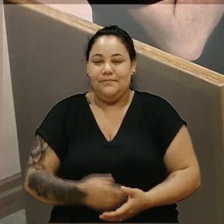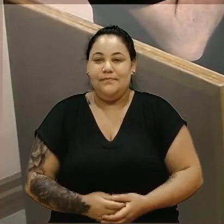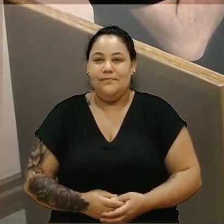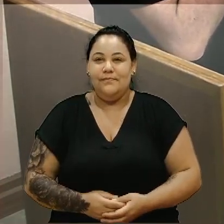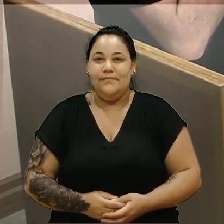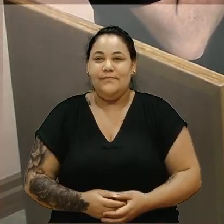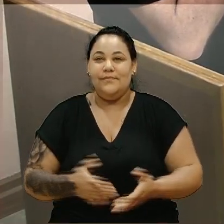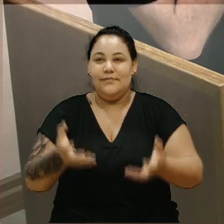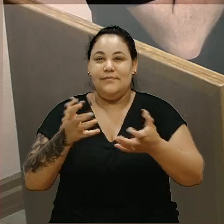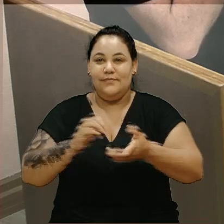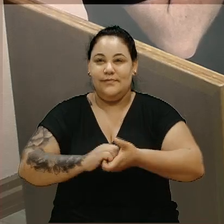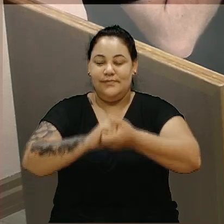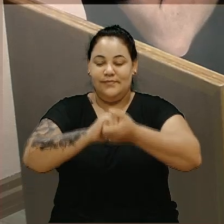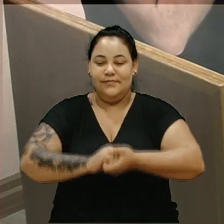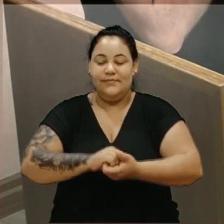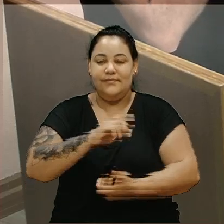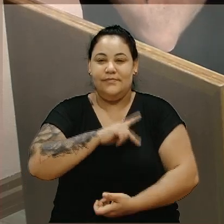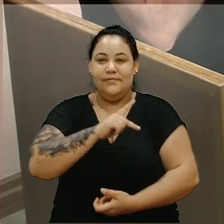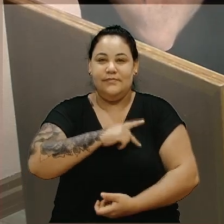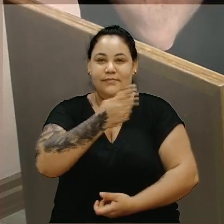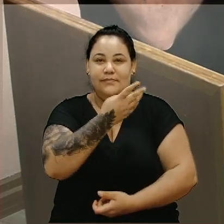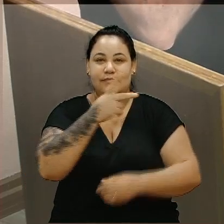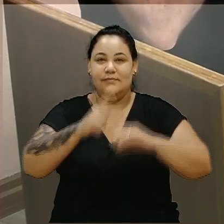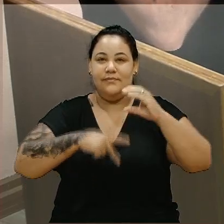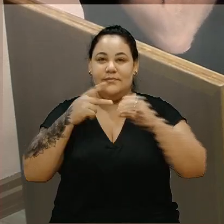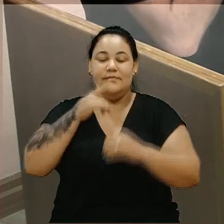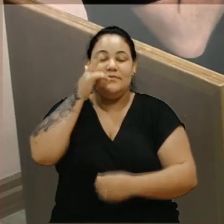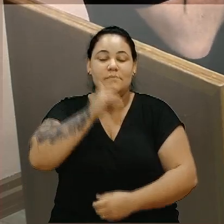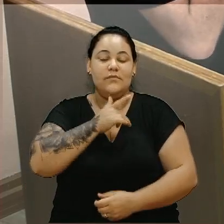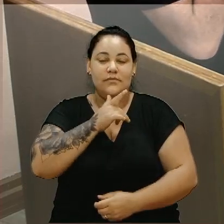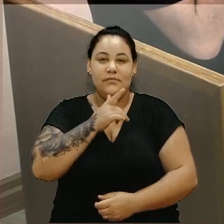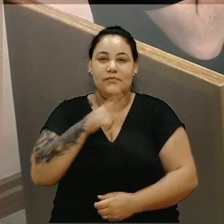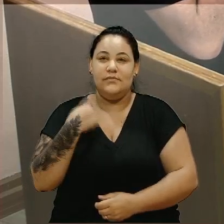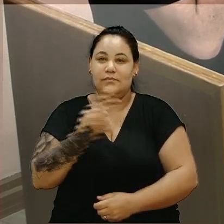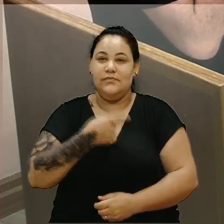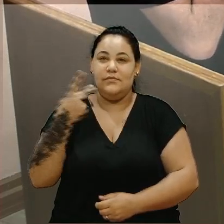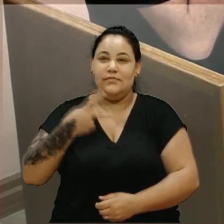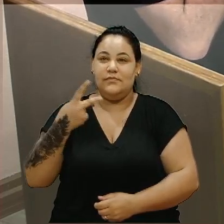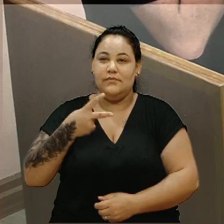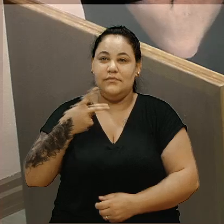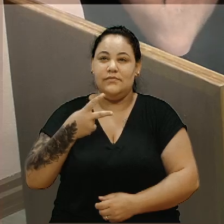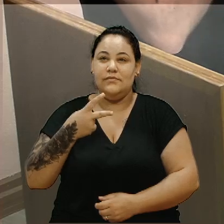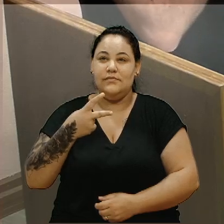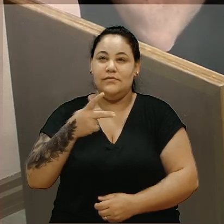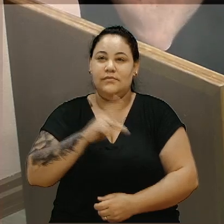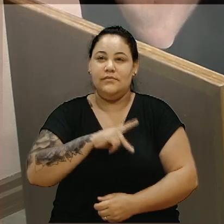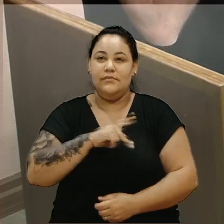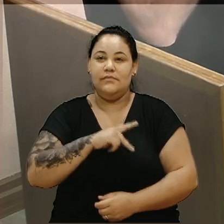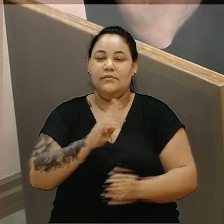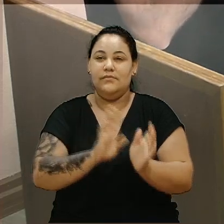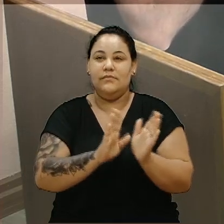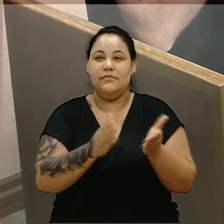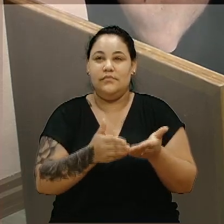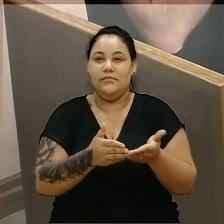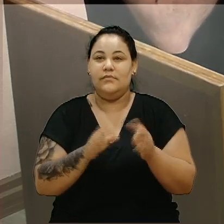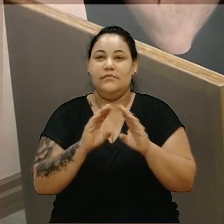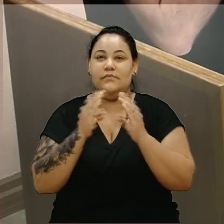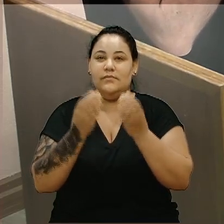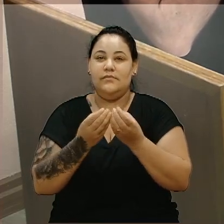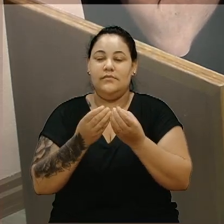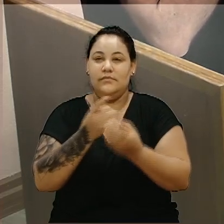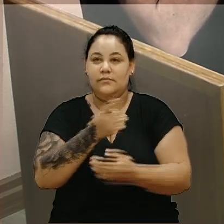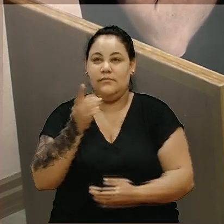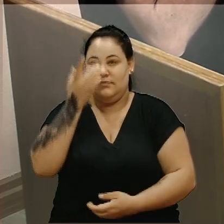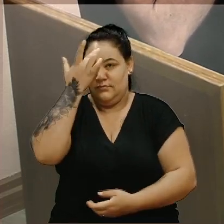Queria saudar o presidente da casa, o vereador Lucas Caranhato, nosso vice-presidente da Comissão Comunitária também, né? De repente vocês não saibam, mas